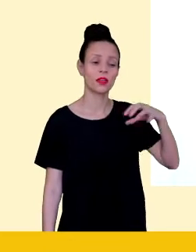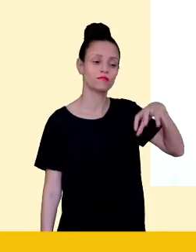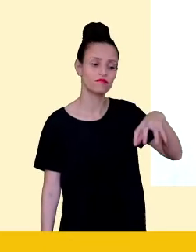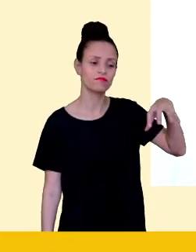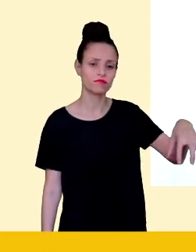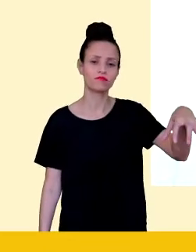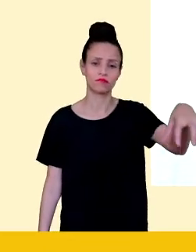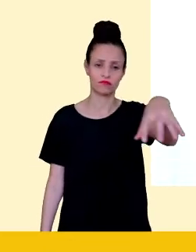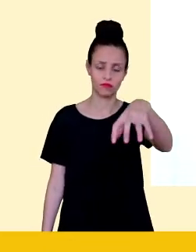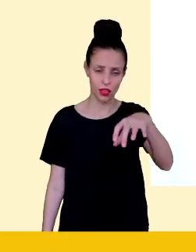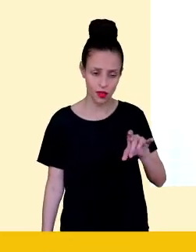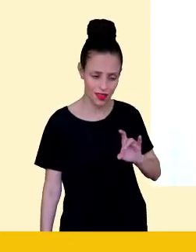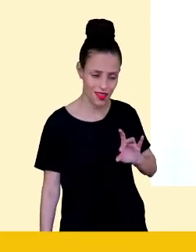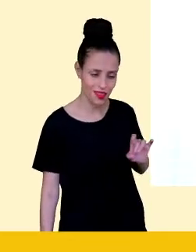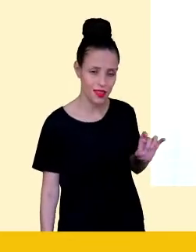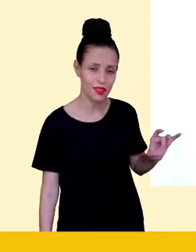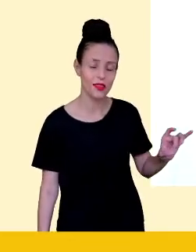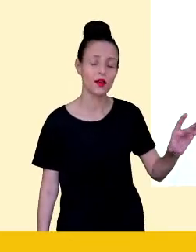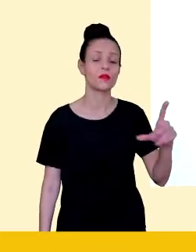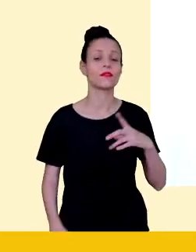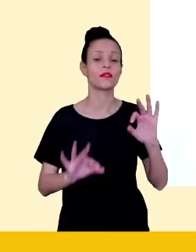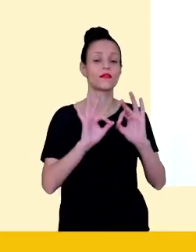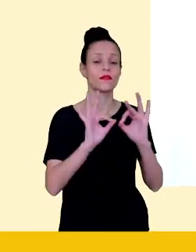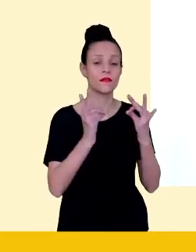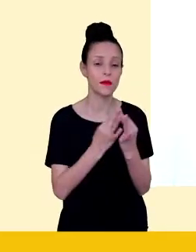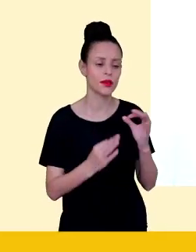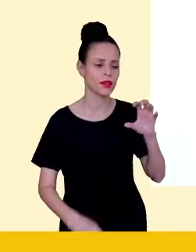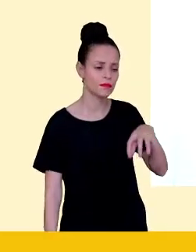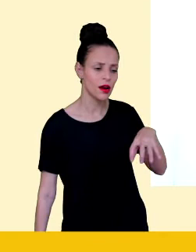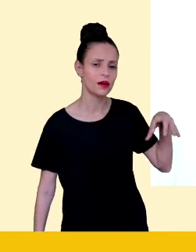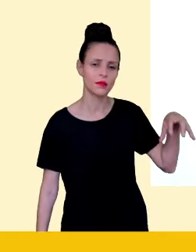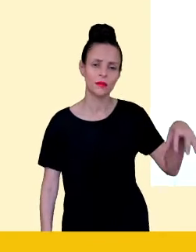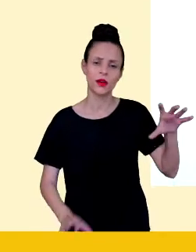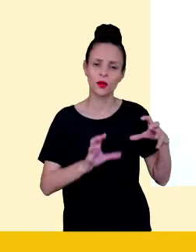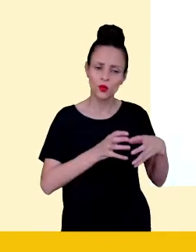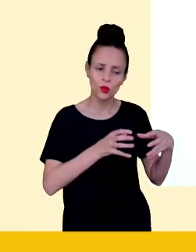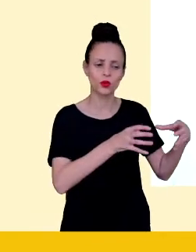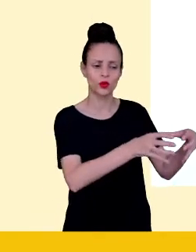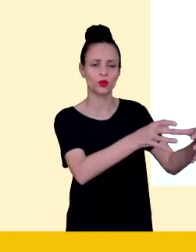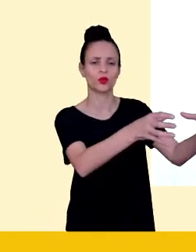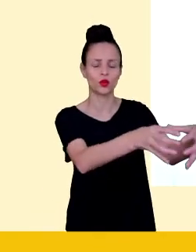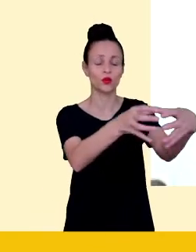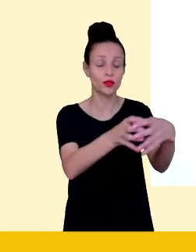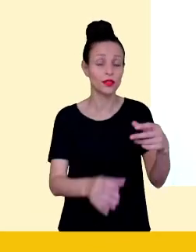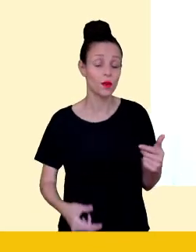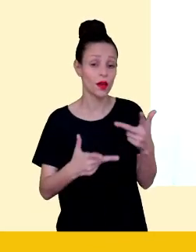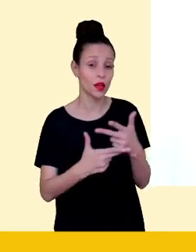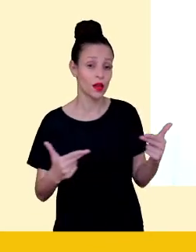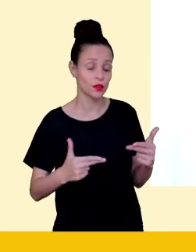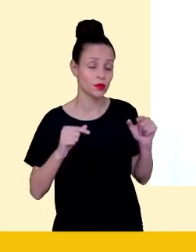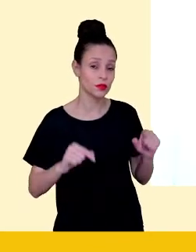Xerente, né? Tem uns clãs, cada clã tipo assim, uma família, um grupo,